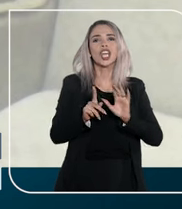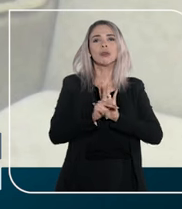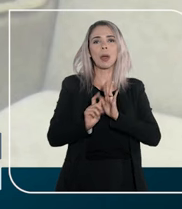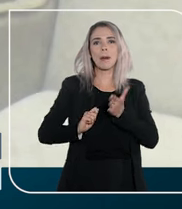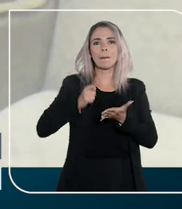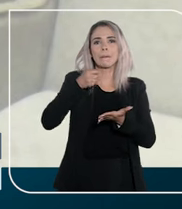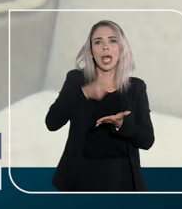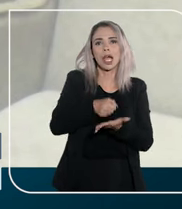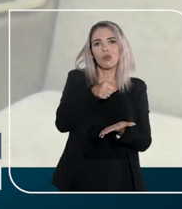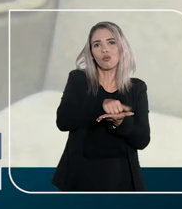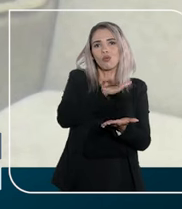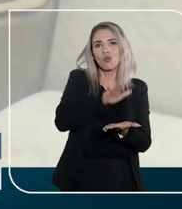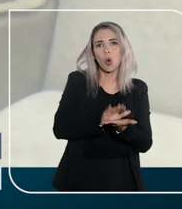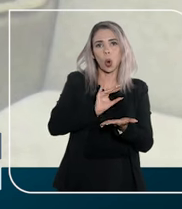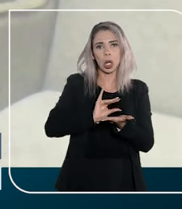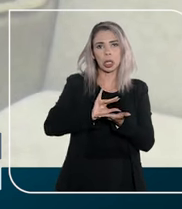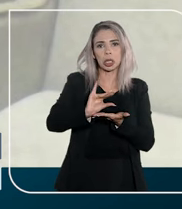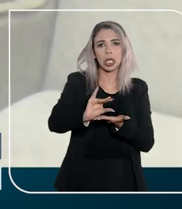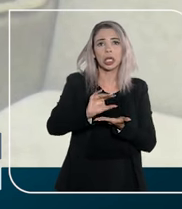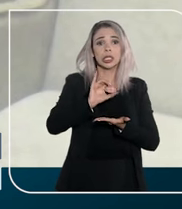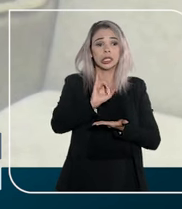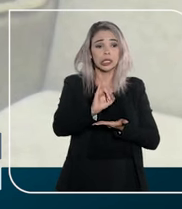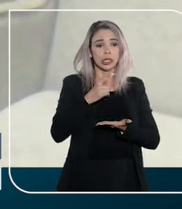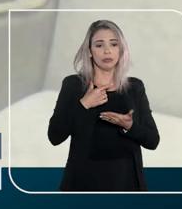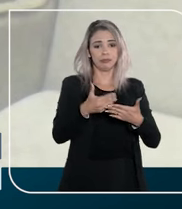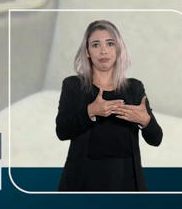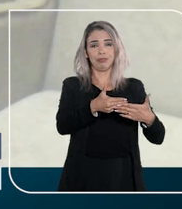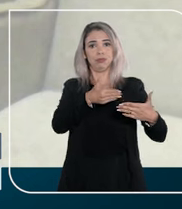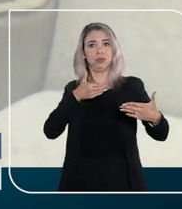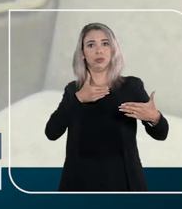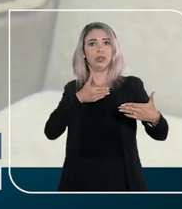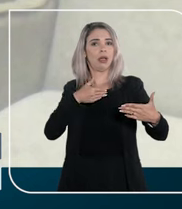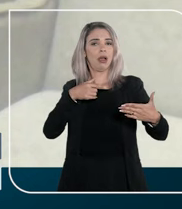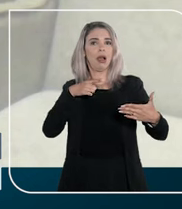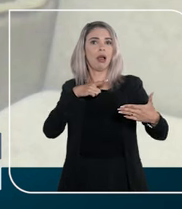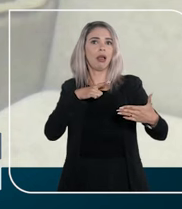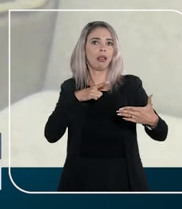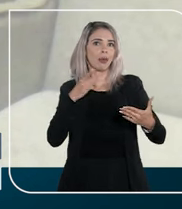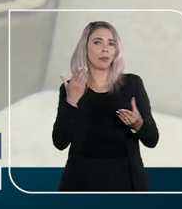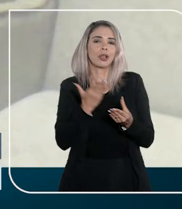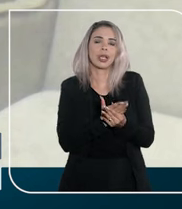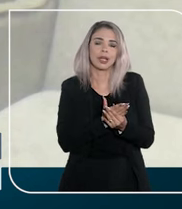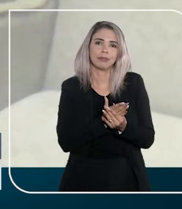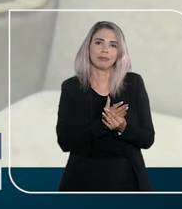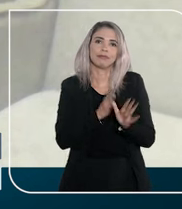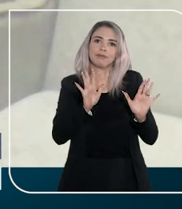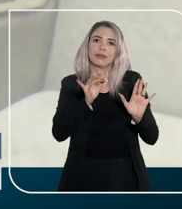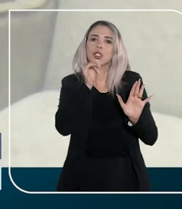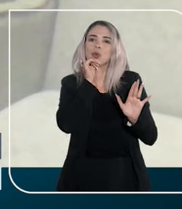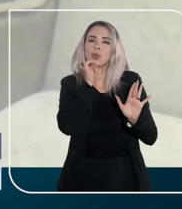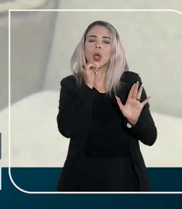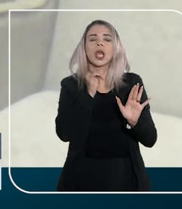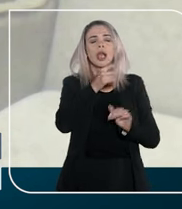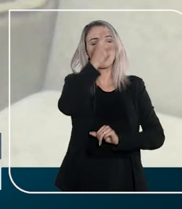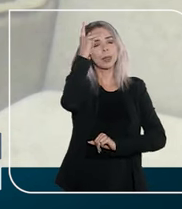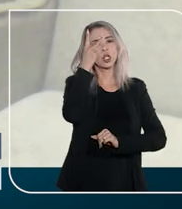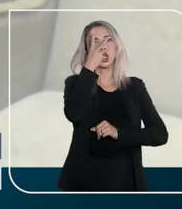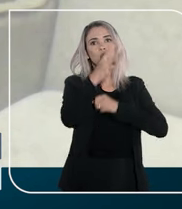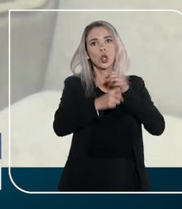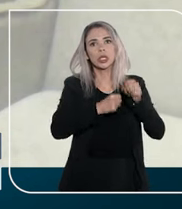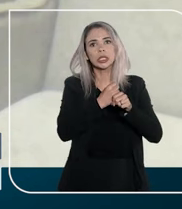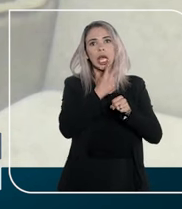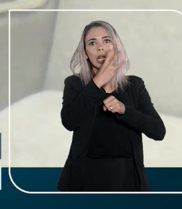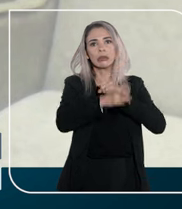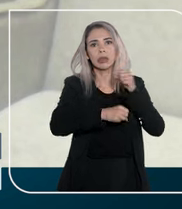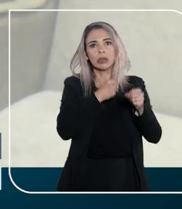fundamento de que deveria ter sido investido o servidor em momento anterior. Então, imagine, alguém ficou 2, 3 anos discutindo